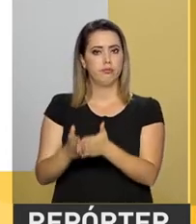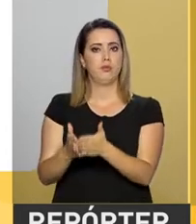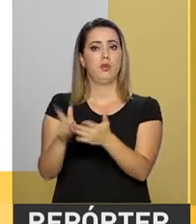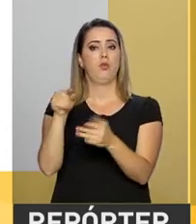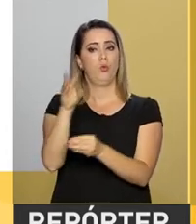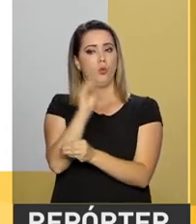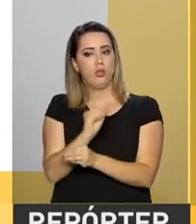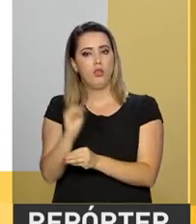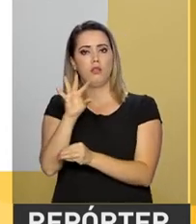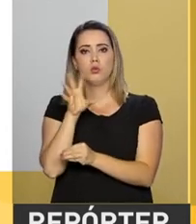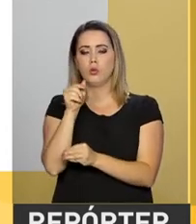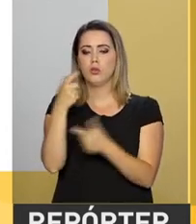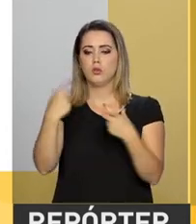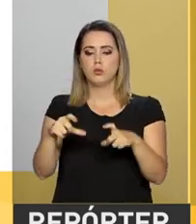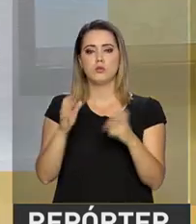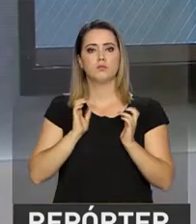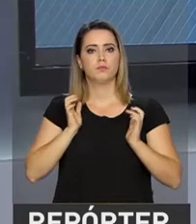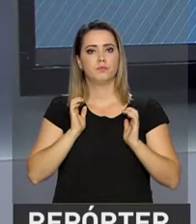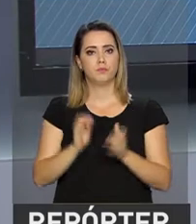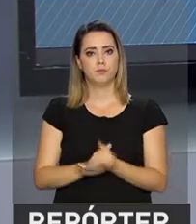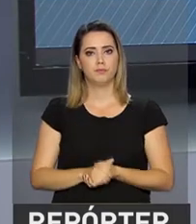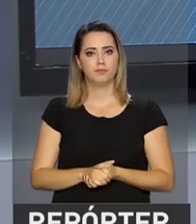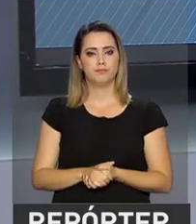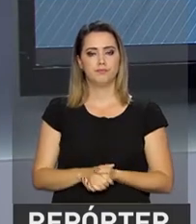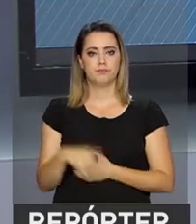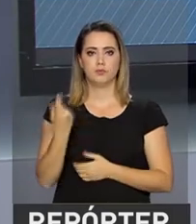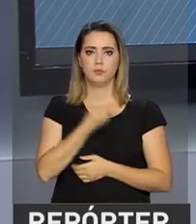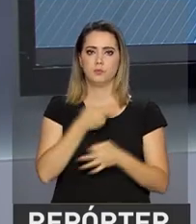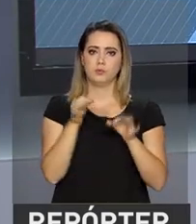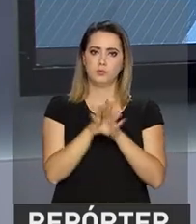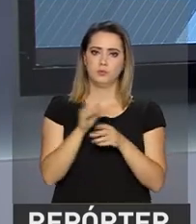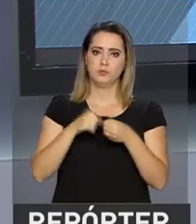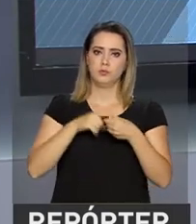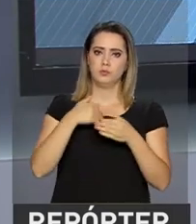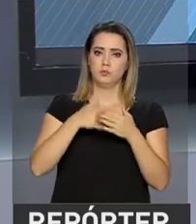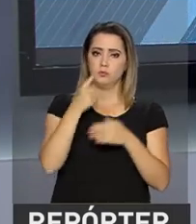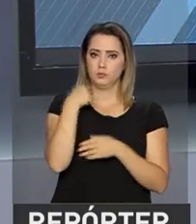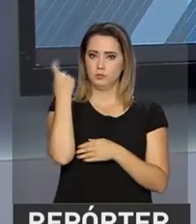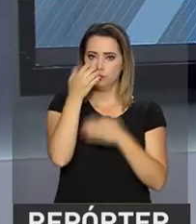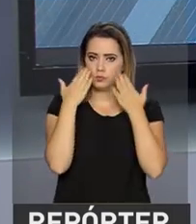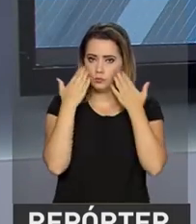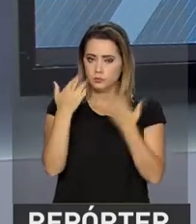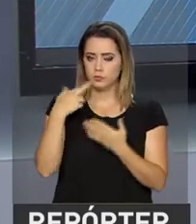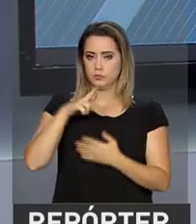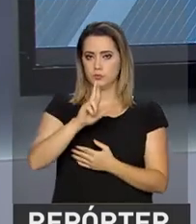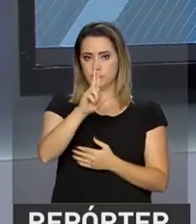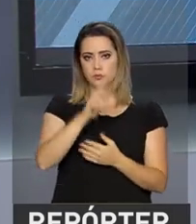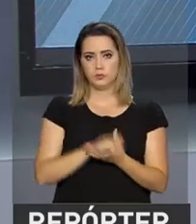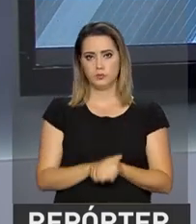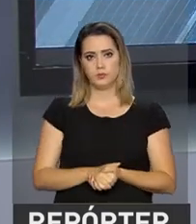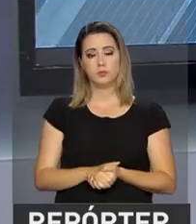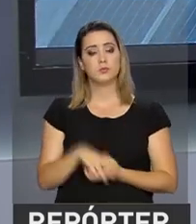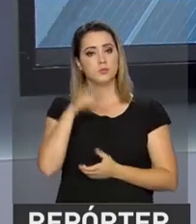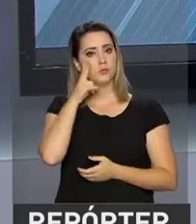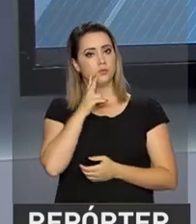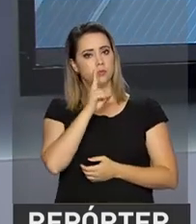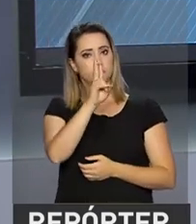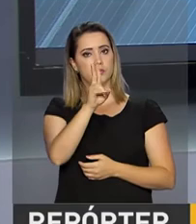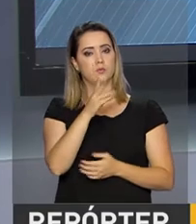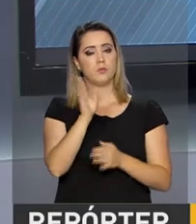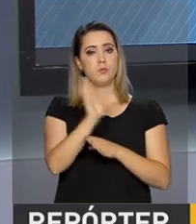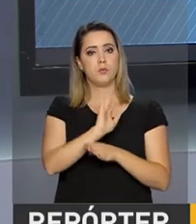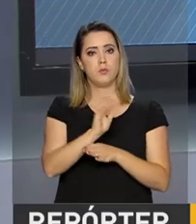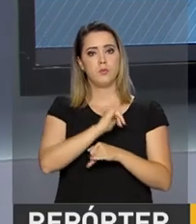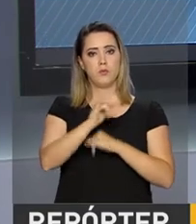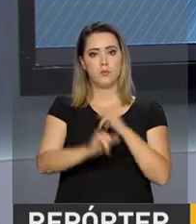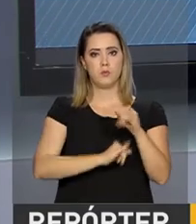a integridade desse patrimônio. Nós ficamos por aqui, voltamos em uma hora na próxima edição do Repórter NBR. Você pode